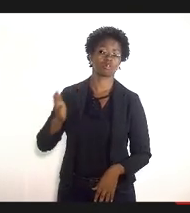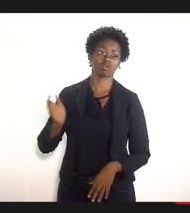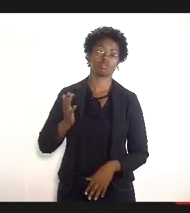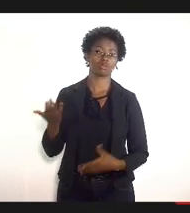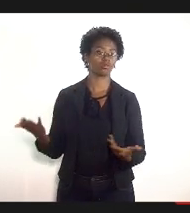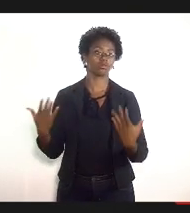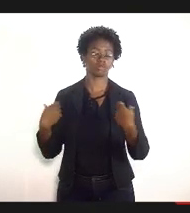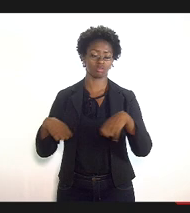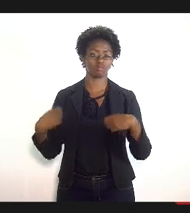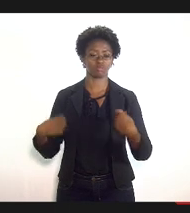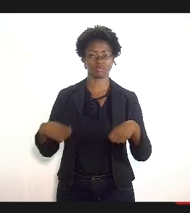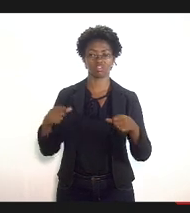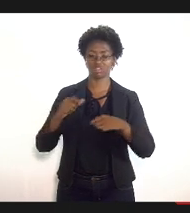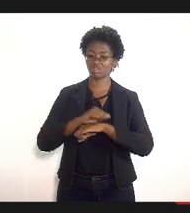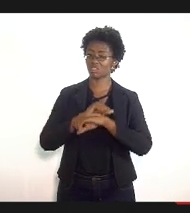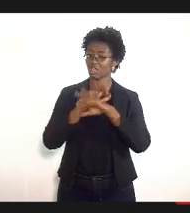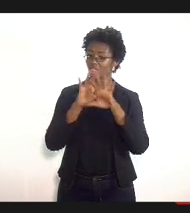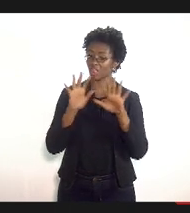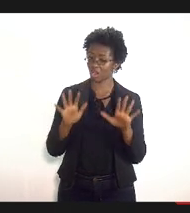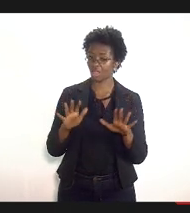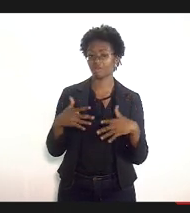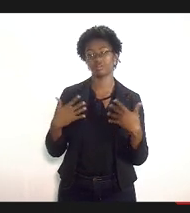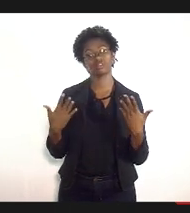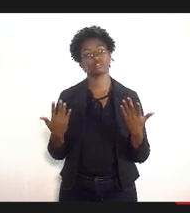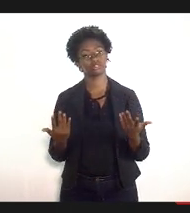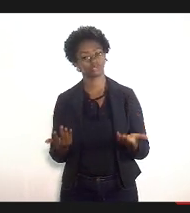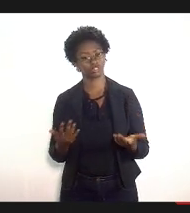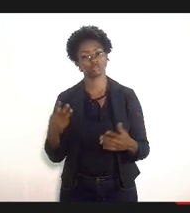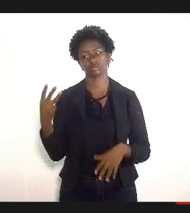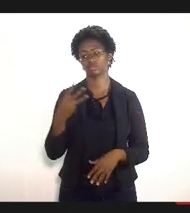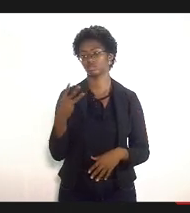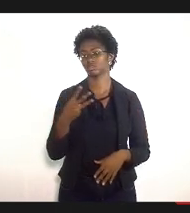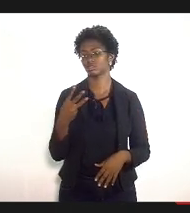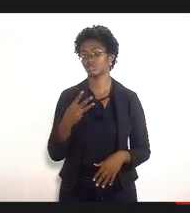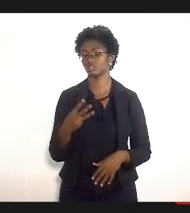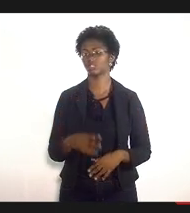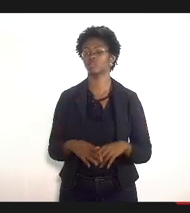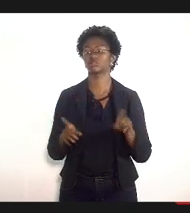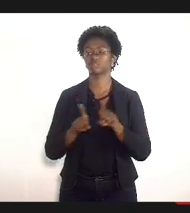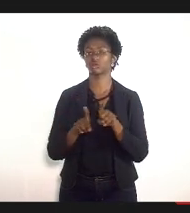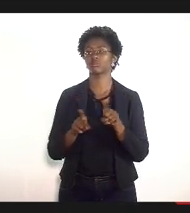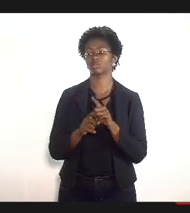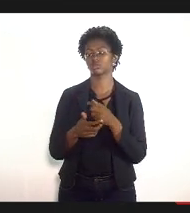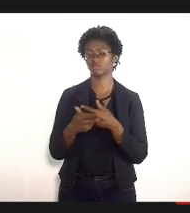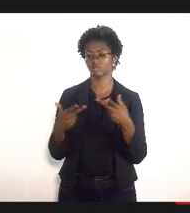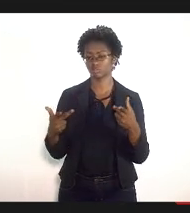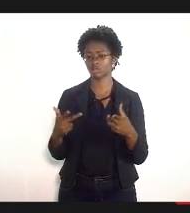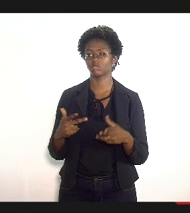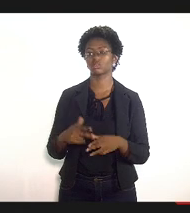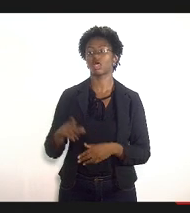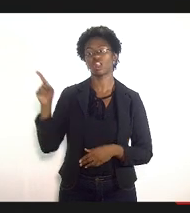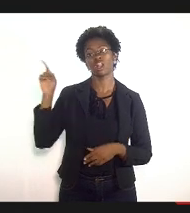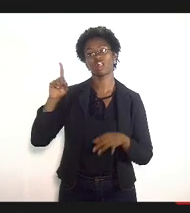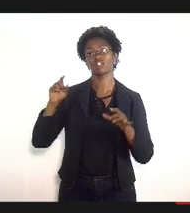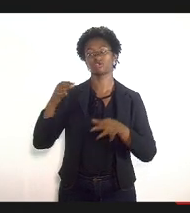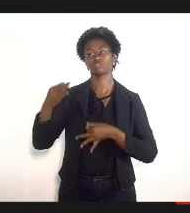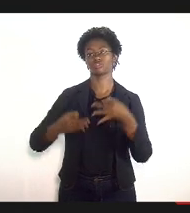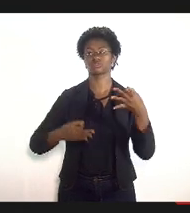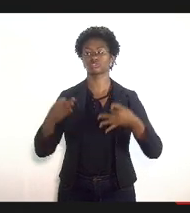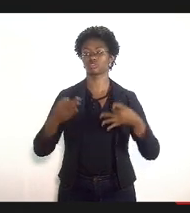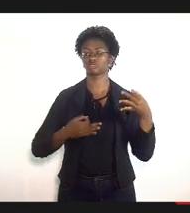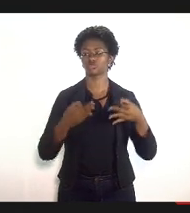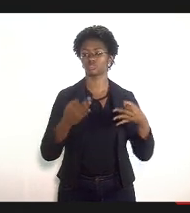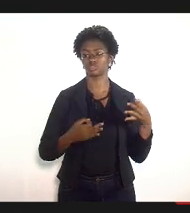Isso tem que ter transparência. E, terceiro lugar, a questão das medidas no campo do judiciário, no Supremo